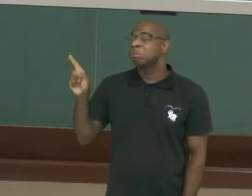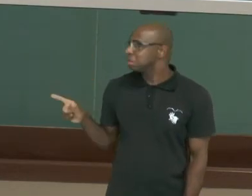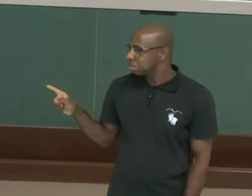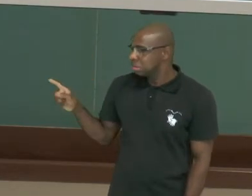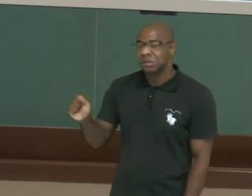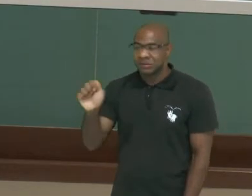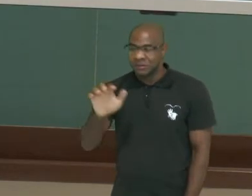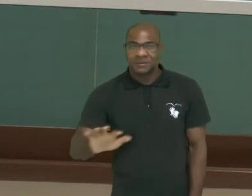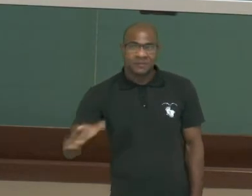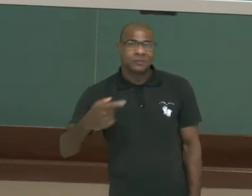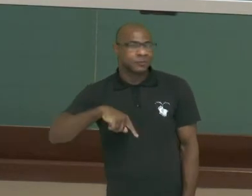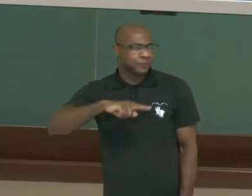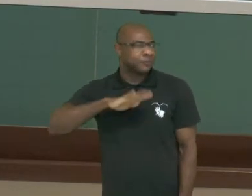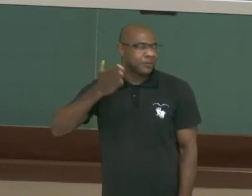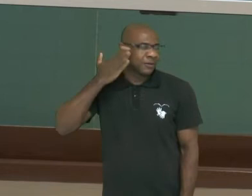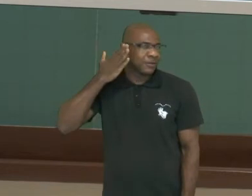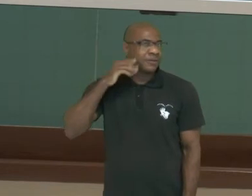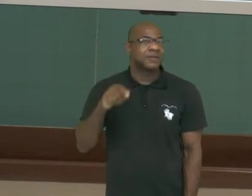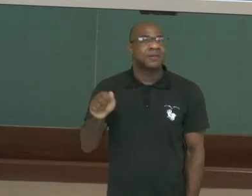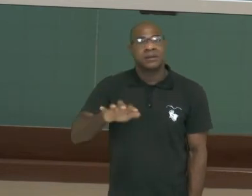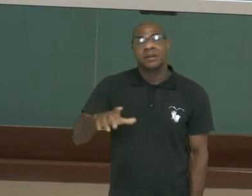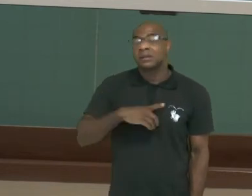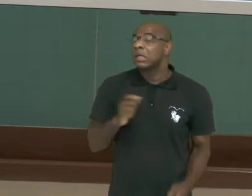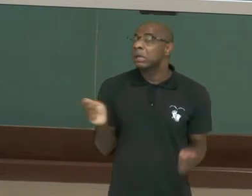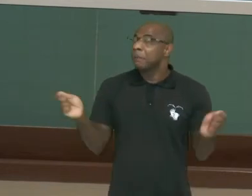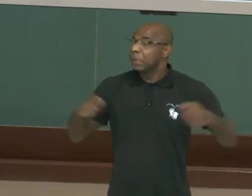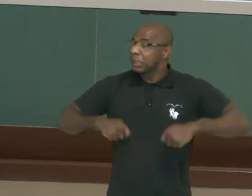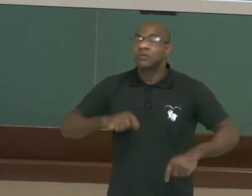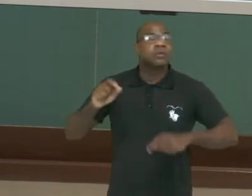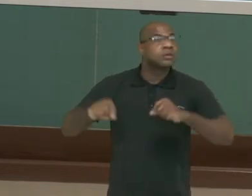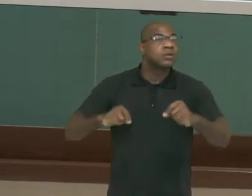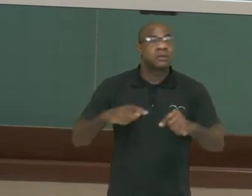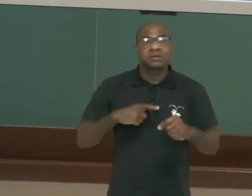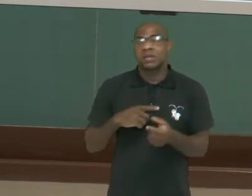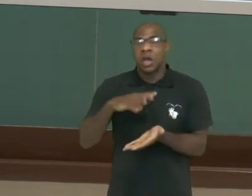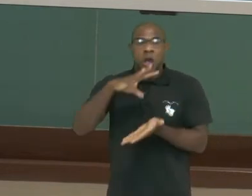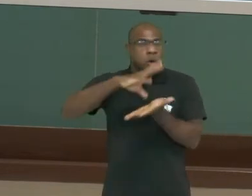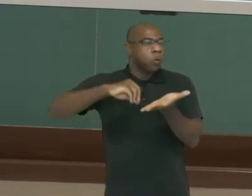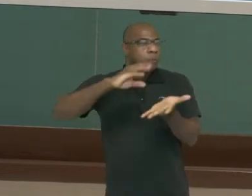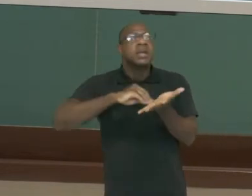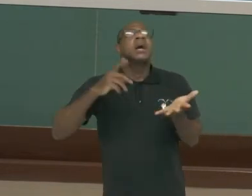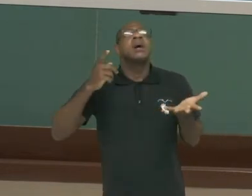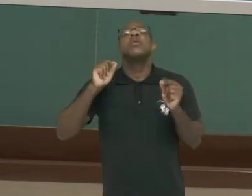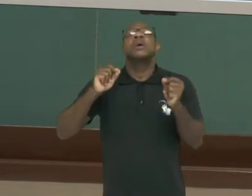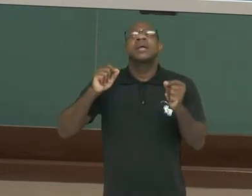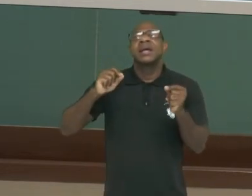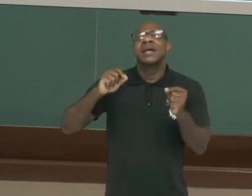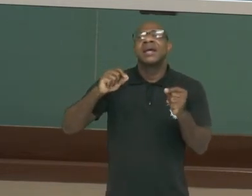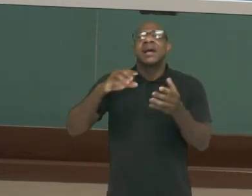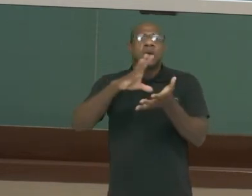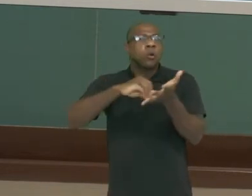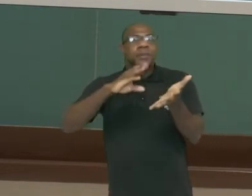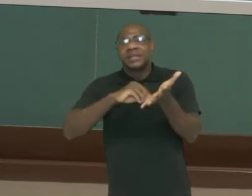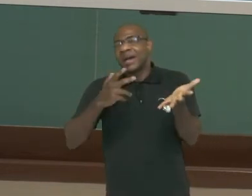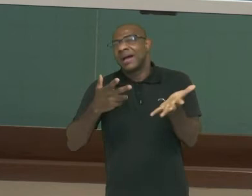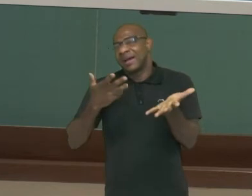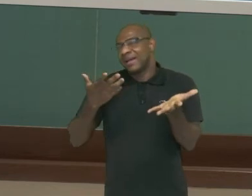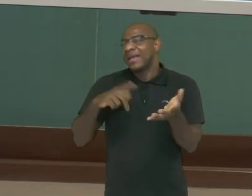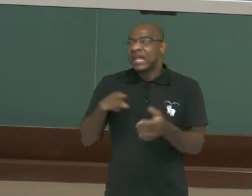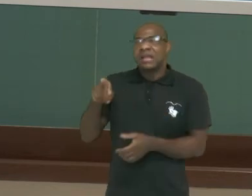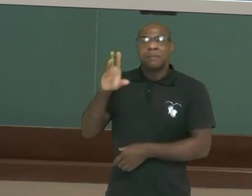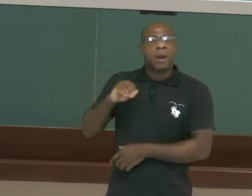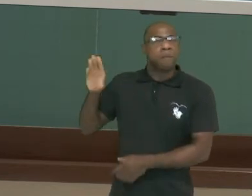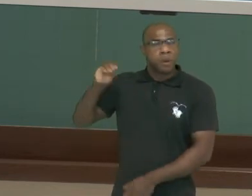nós já sabemos, né? Que essa ave tem uma alta capacidade de imitar sons, produzir, né? A gente diz ali, ele fala, o meu